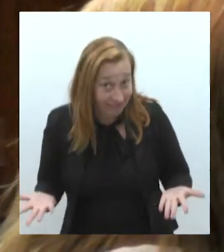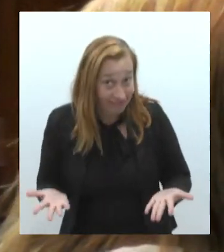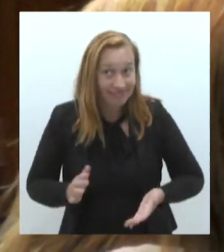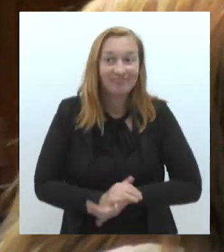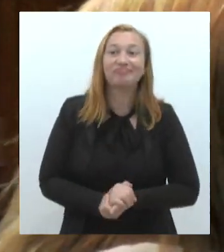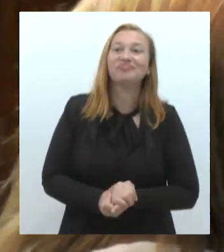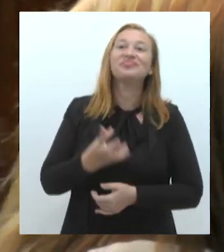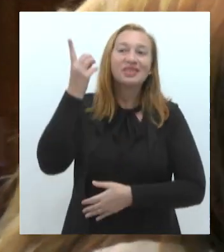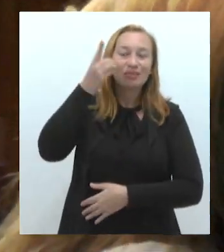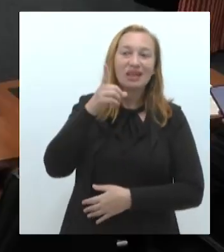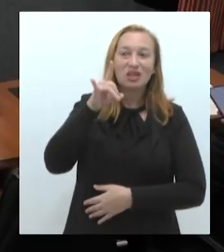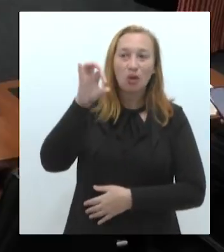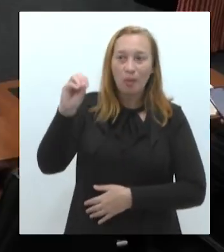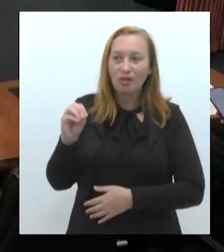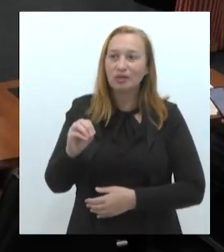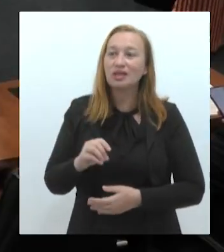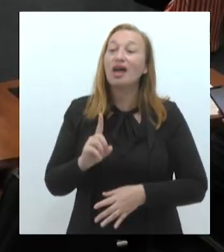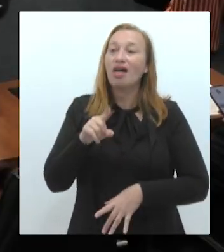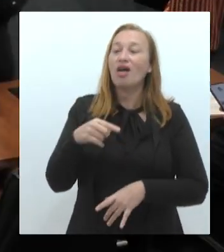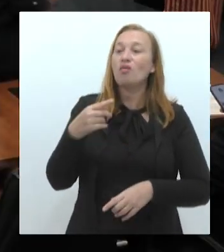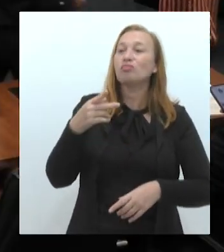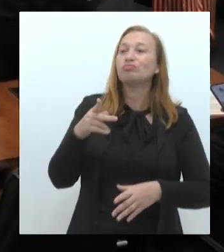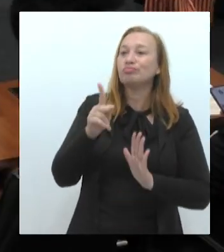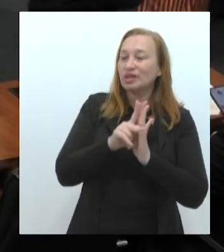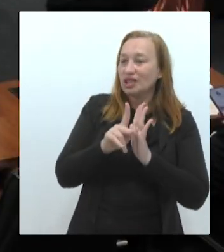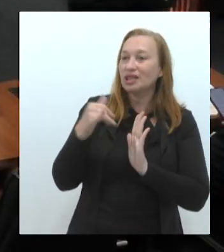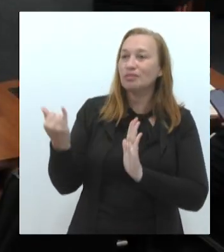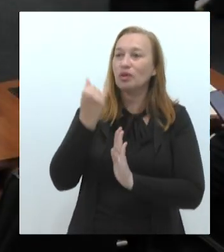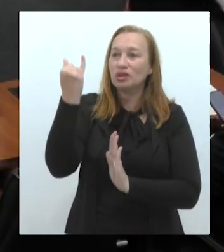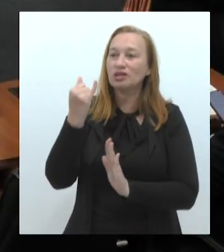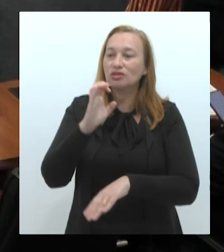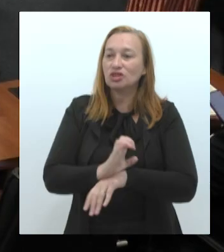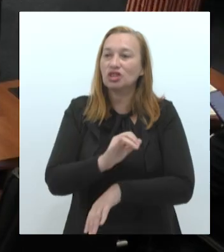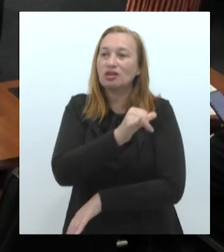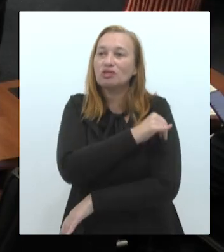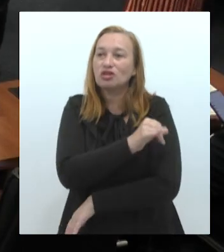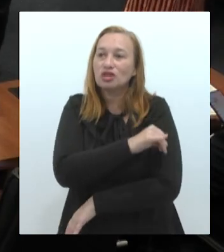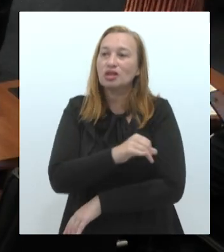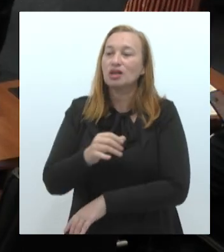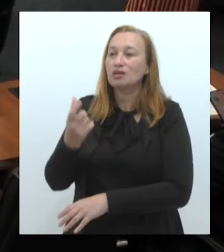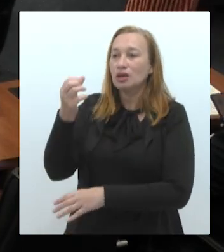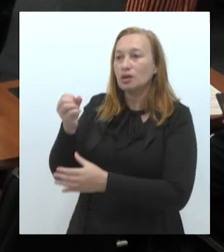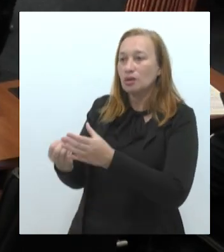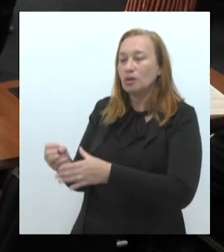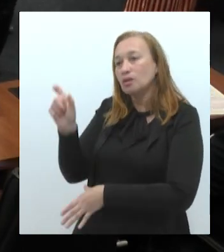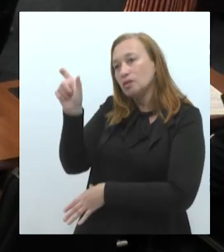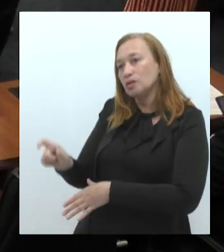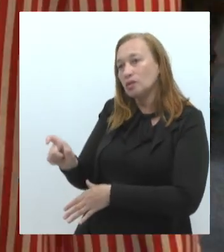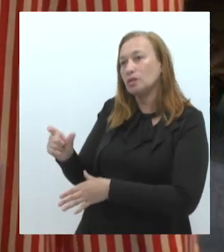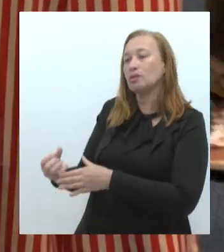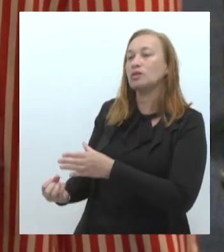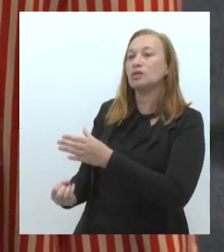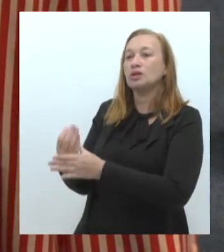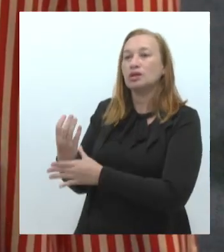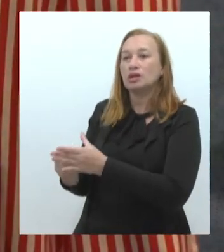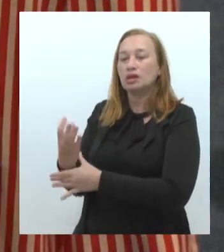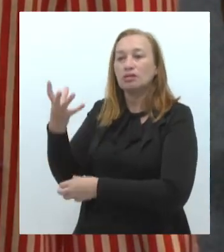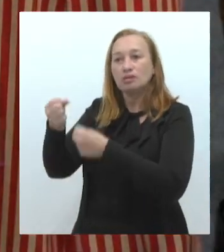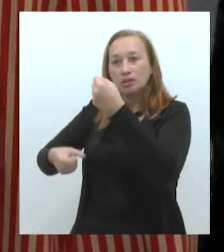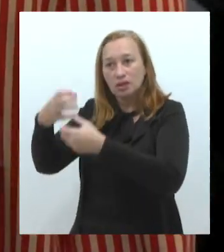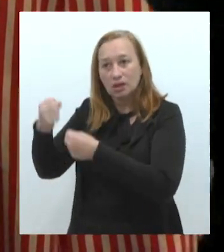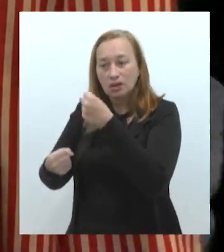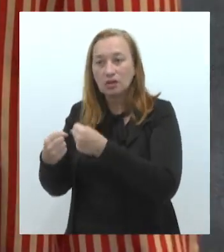Presidente, Deputado Deodalto, por favor. é um projeto muito importante para todo o Estado do Rio de Janeiro, bacia leiteira, principalmente no Noroeste Fluminense. Vamos